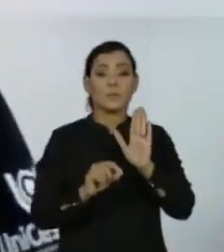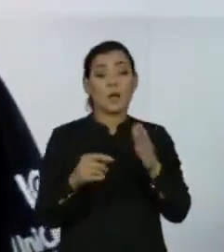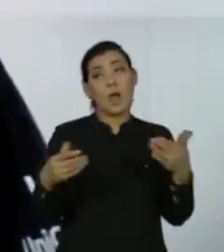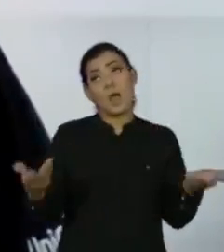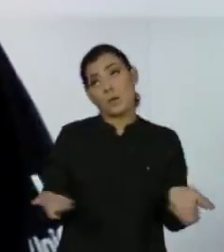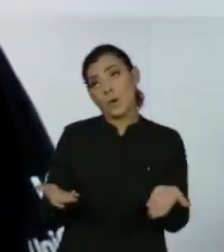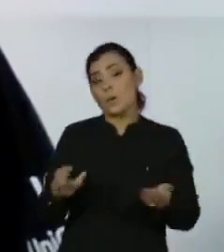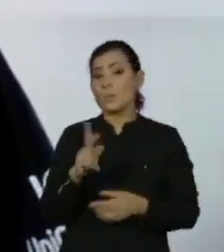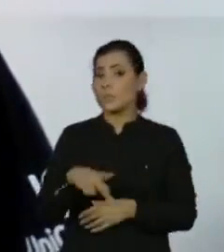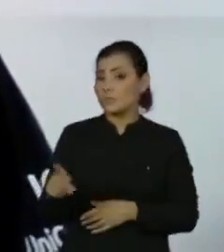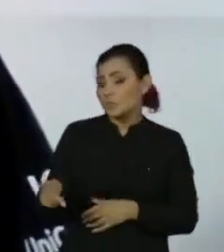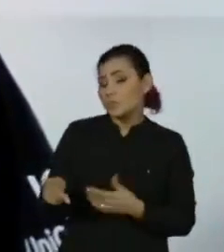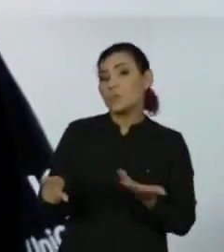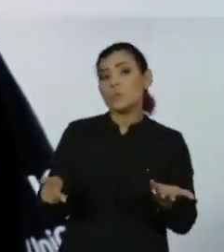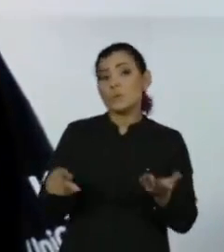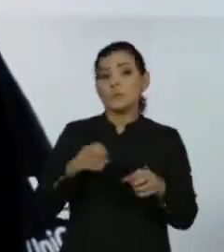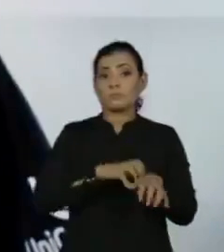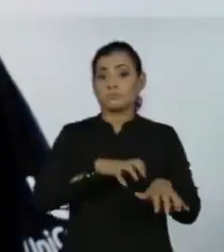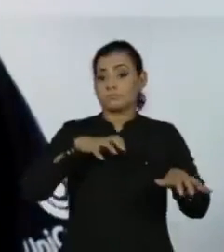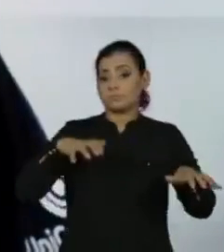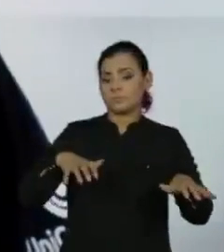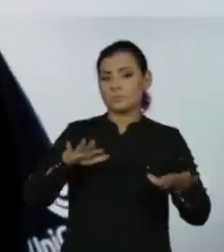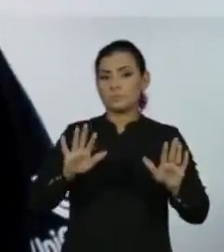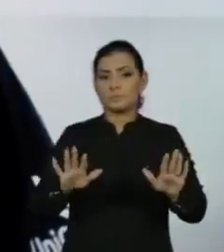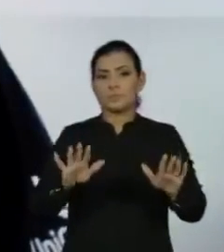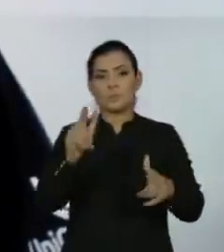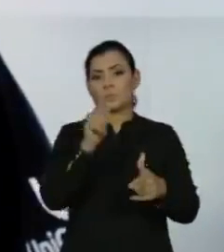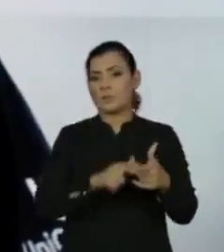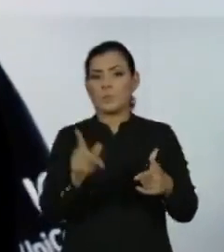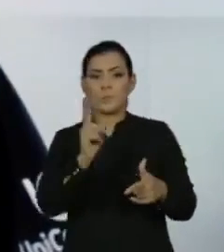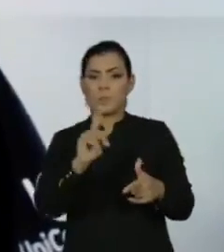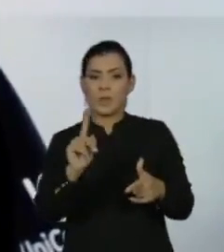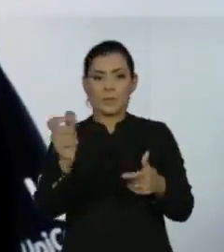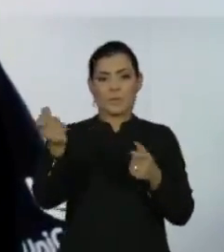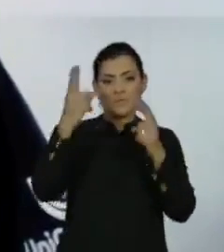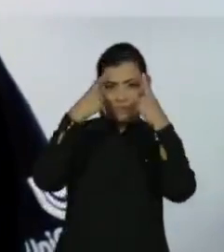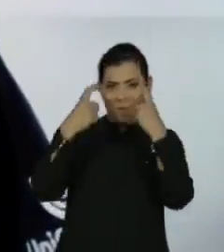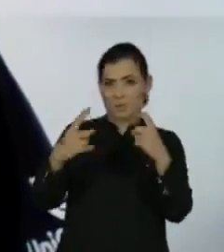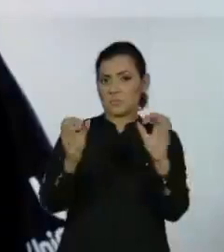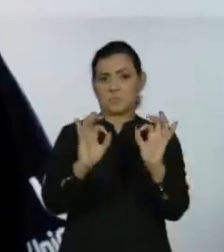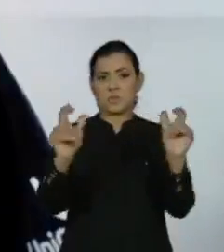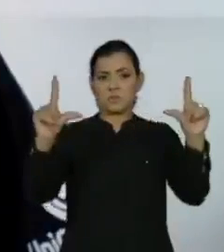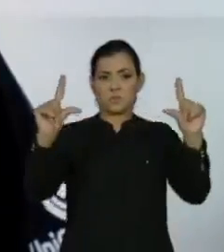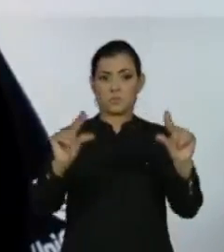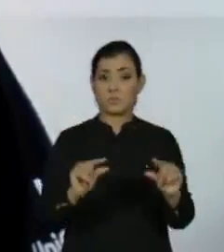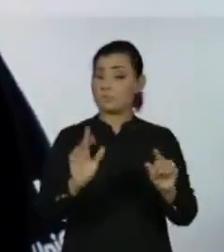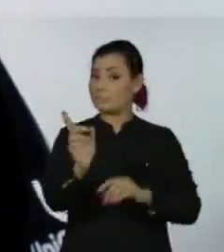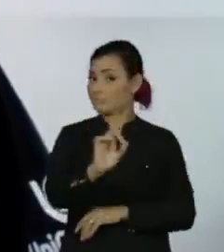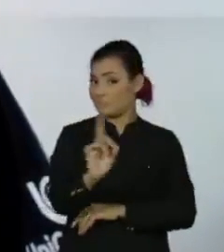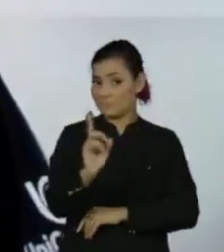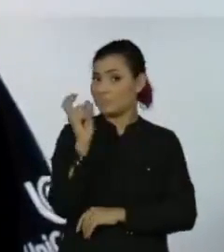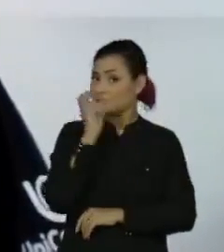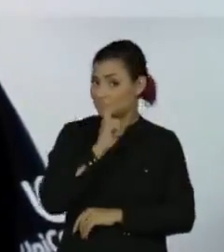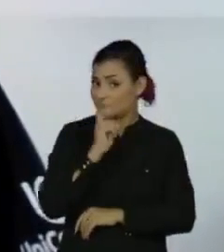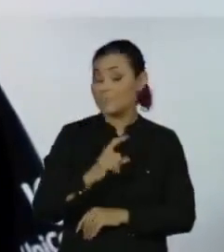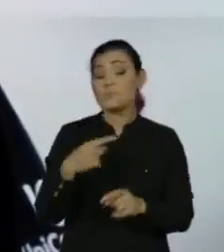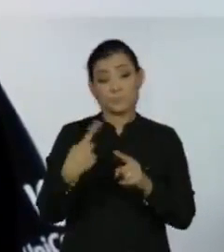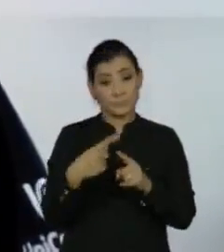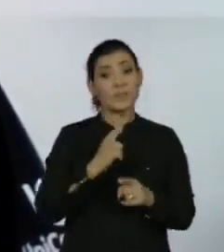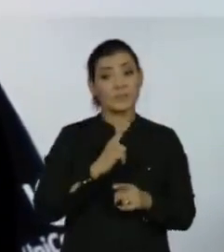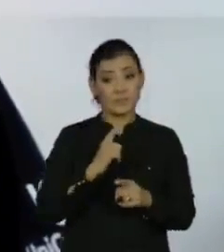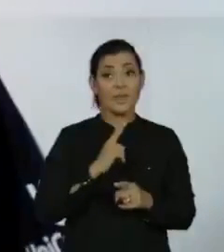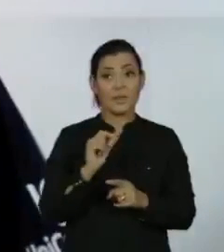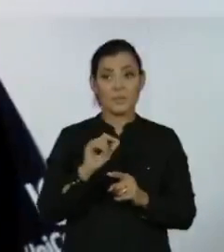agora os professores estão remotos, né? Então não temos mais casos de violência. Isso também é um engano, né? Porque nós